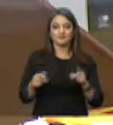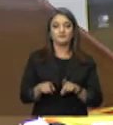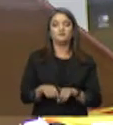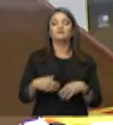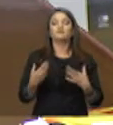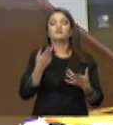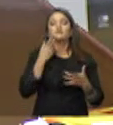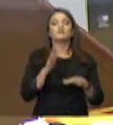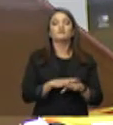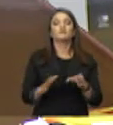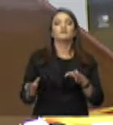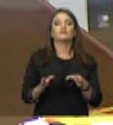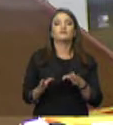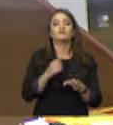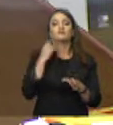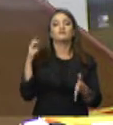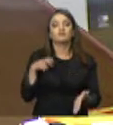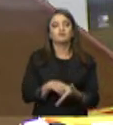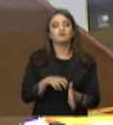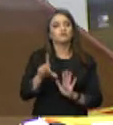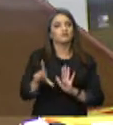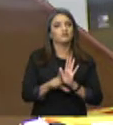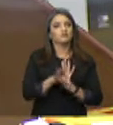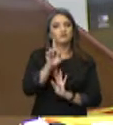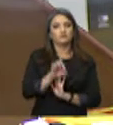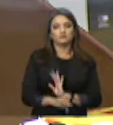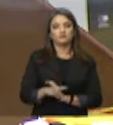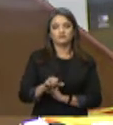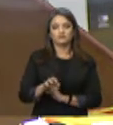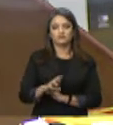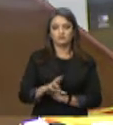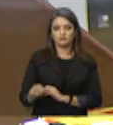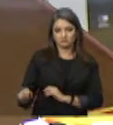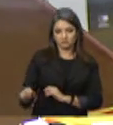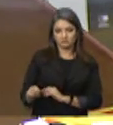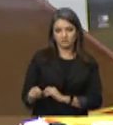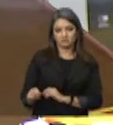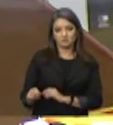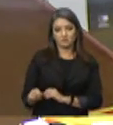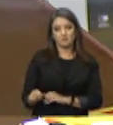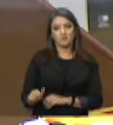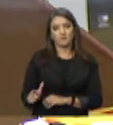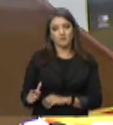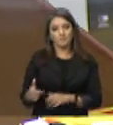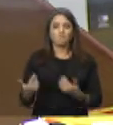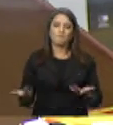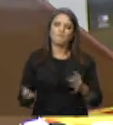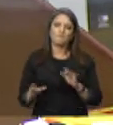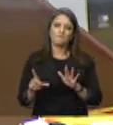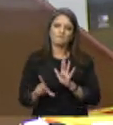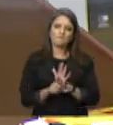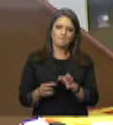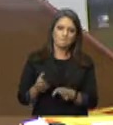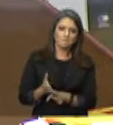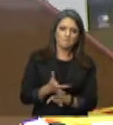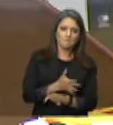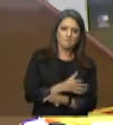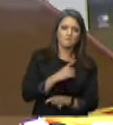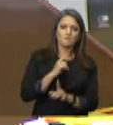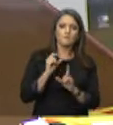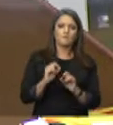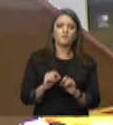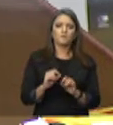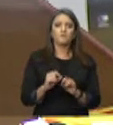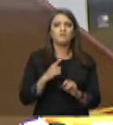o disposto sobre a prescrição da pretensão punitiva é lei de direito material não de Direito Processual a retroatividade da lei dirige-se para